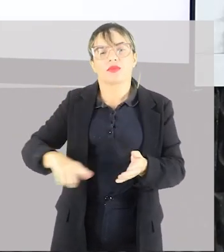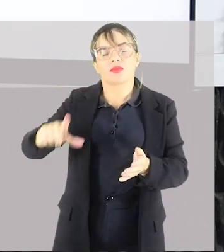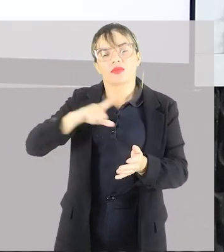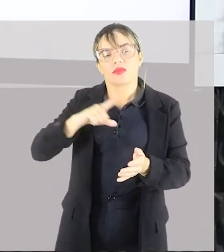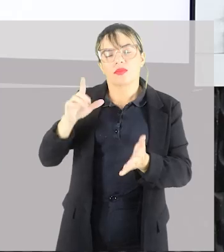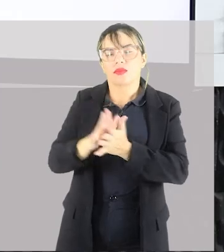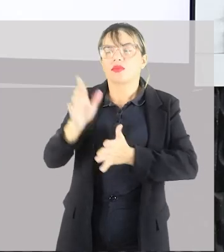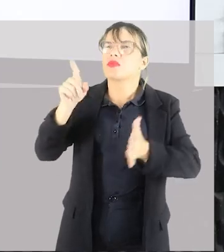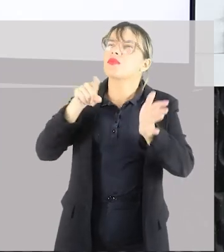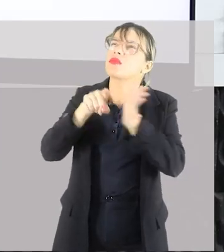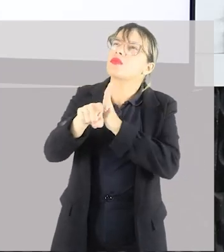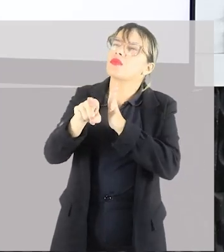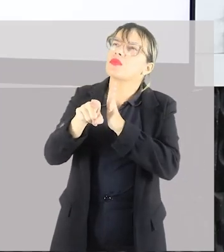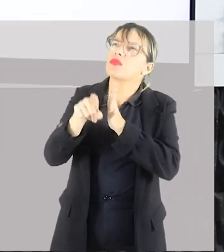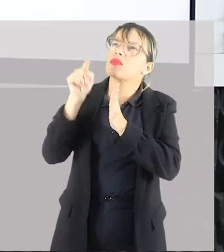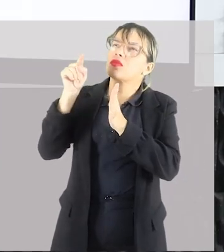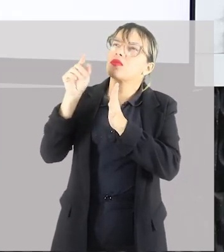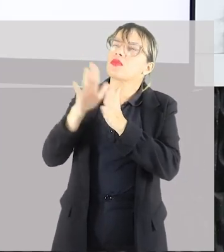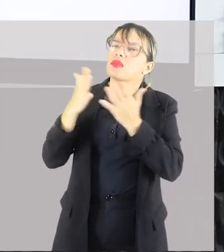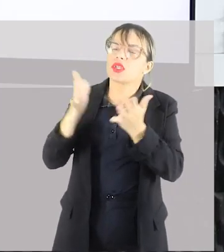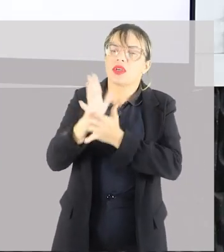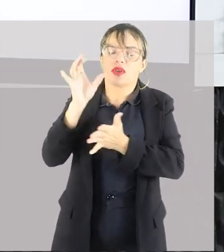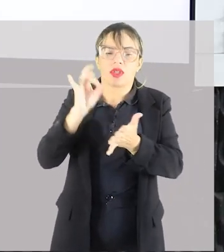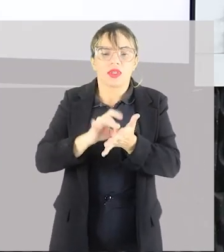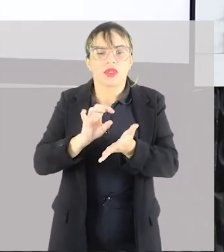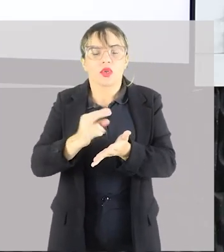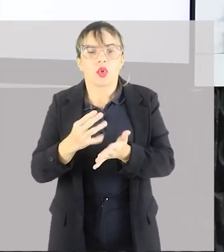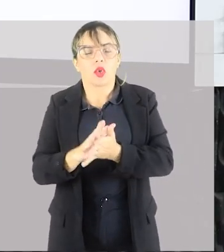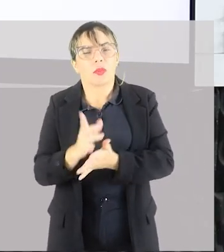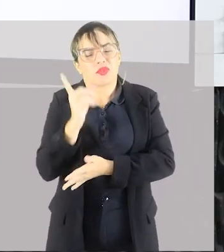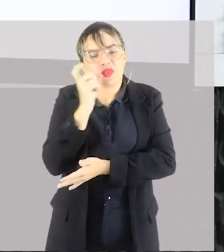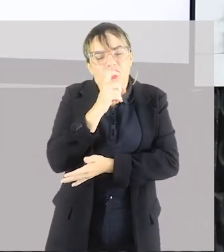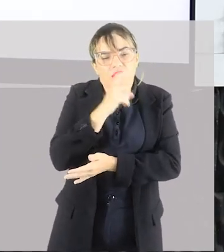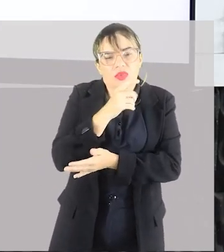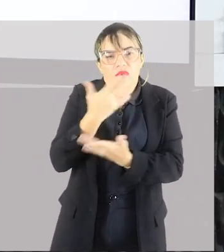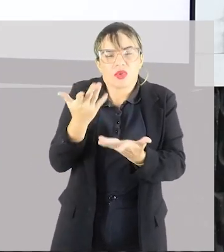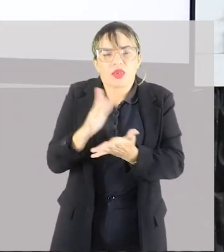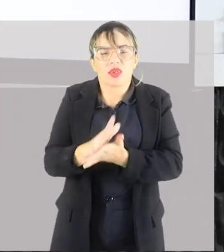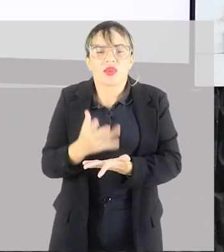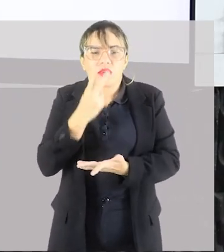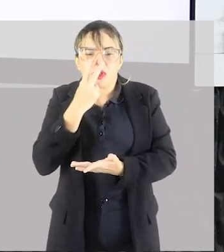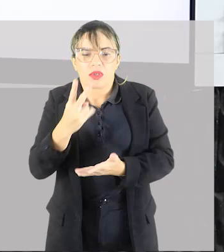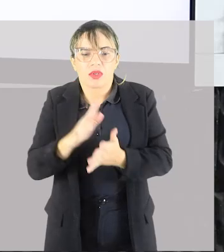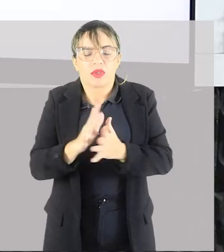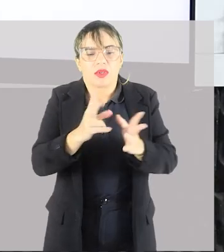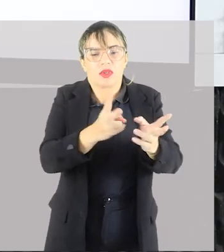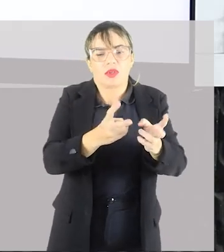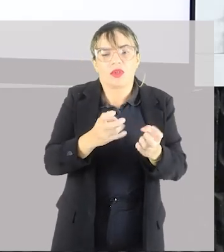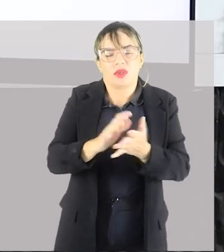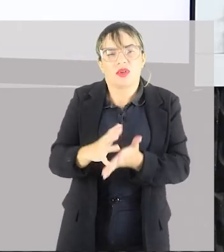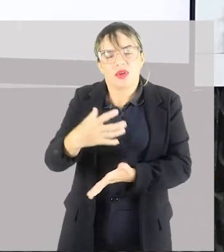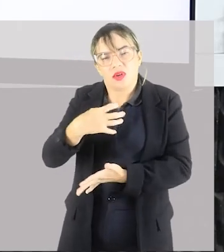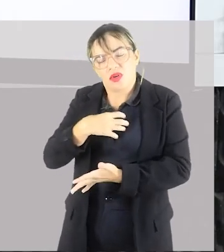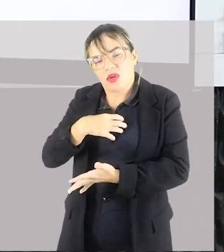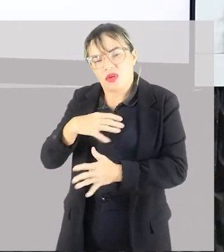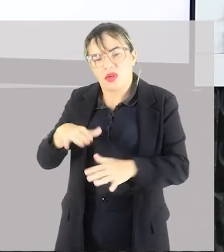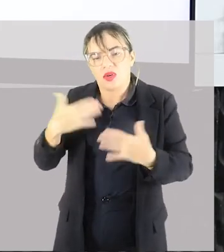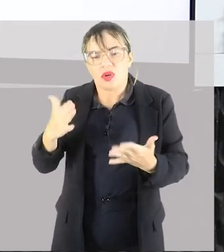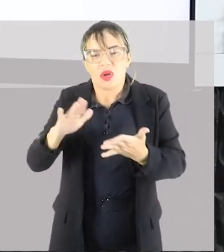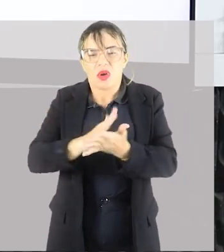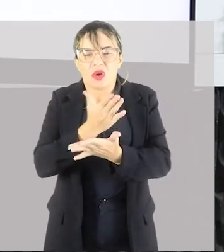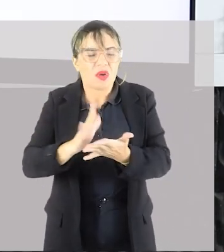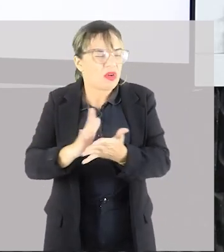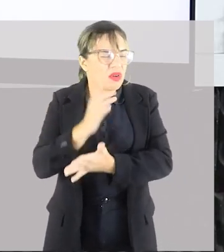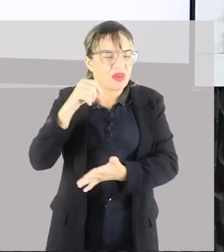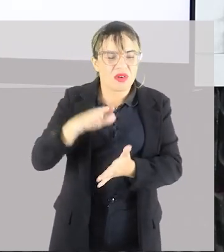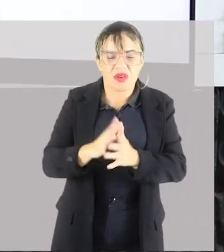para se questionar se isto é válido ou não? Bom, as percepções sensoriais e os incômodos que eles vão causar nesse espaço